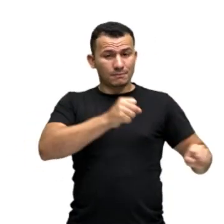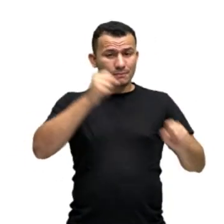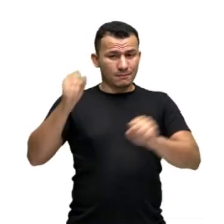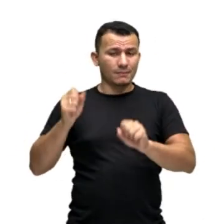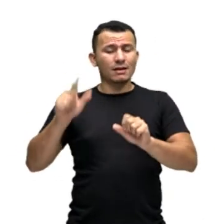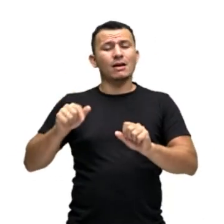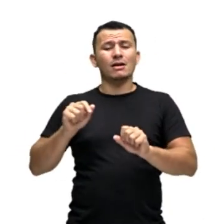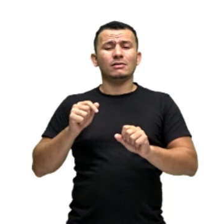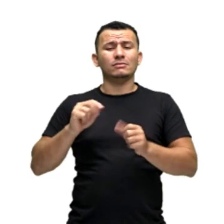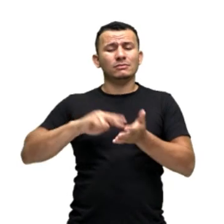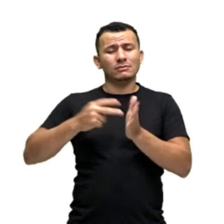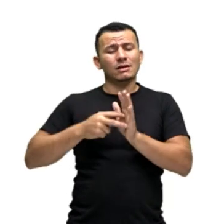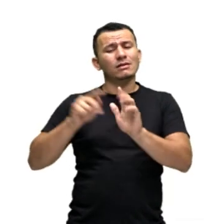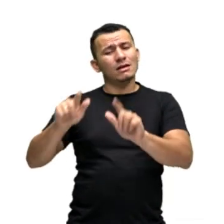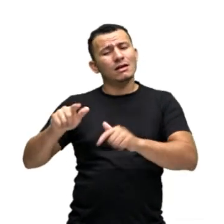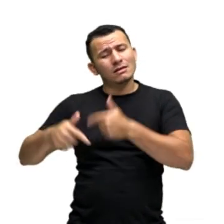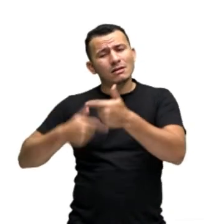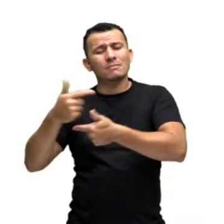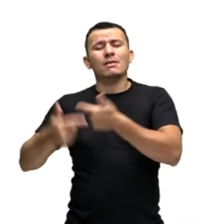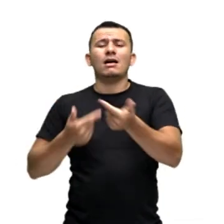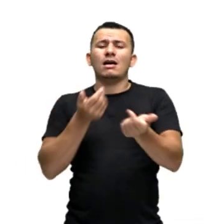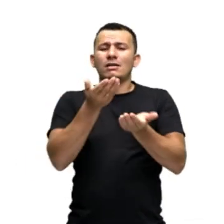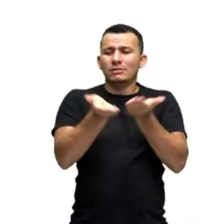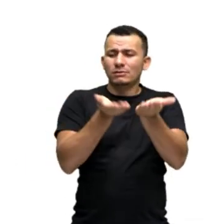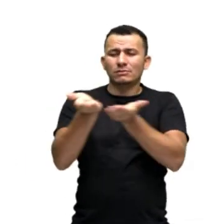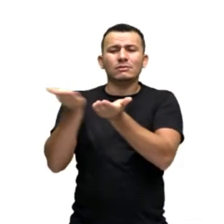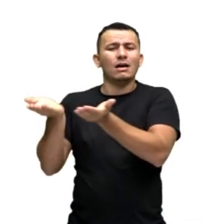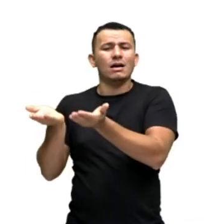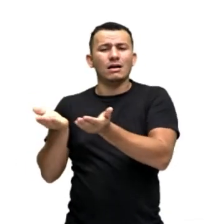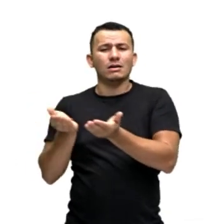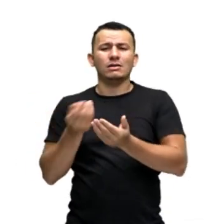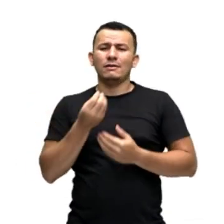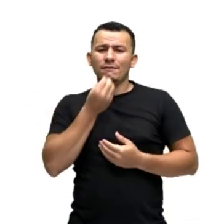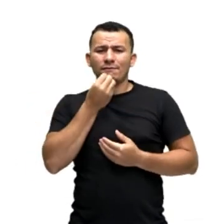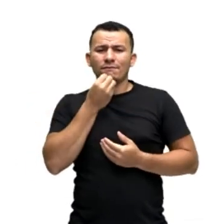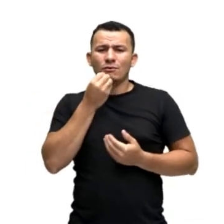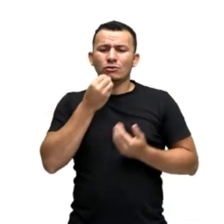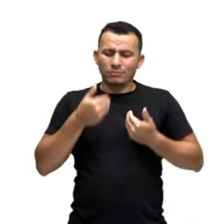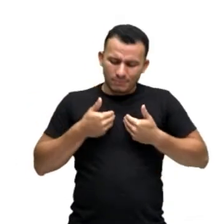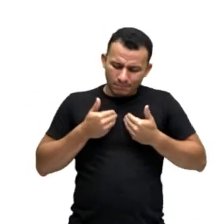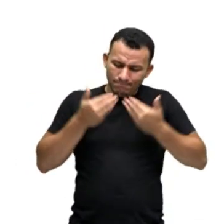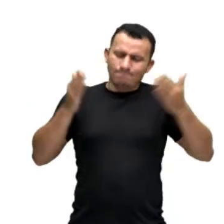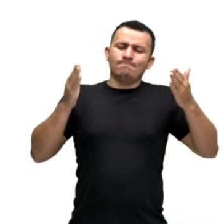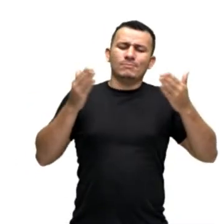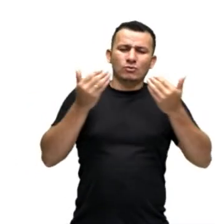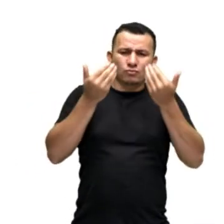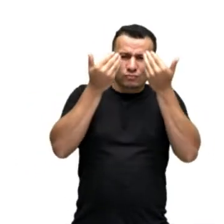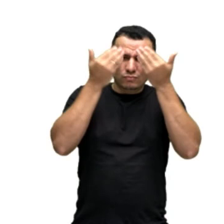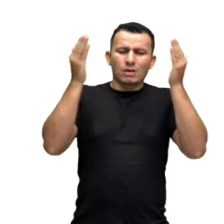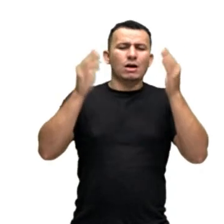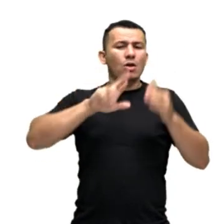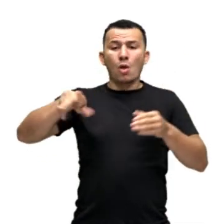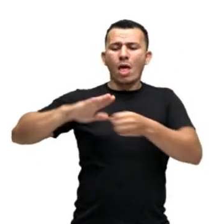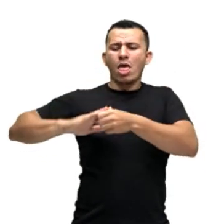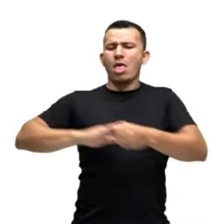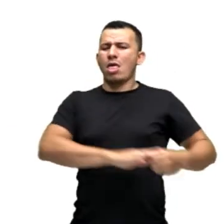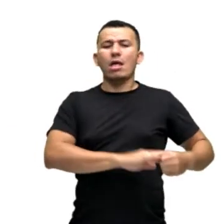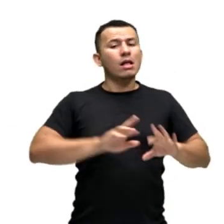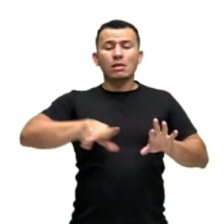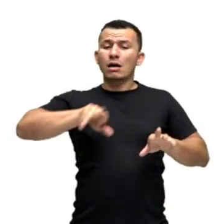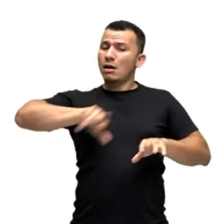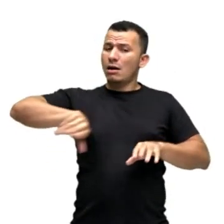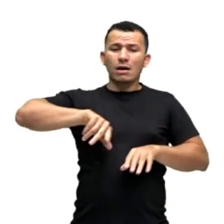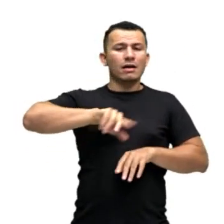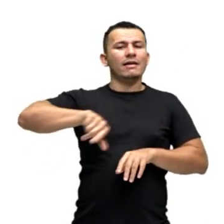serviço que deveria na verdade despertar do ser humano a dinâmica do serviço não poder opressor mas o poder de